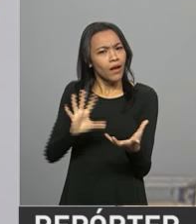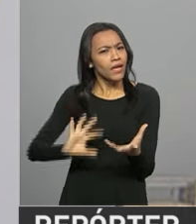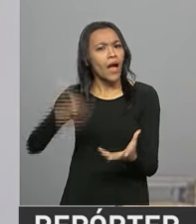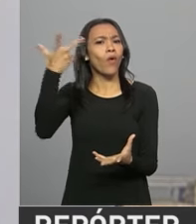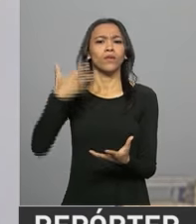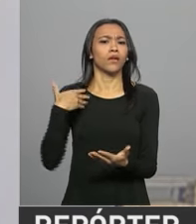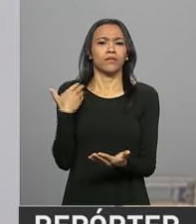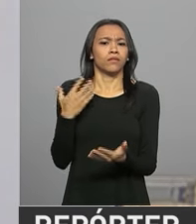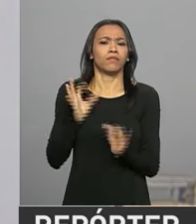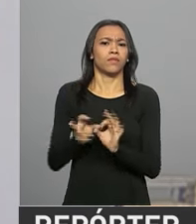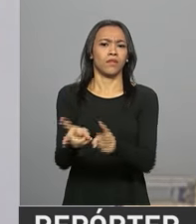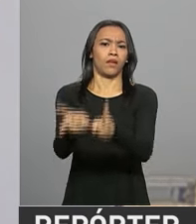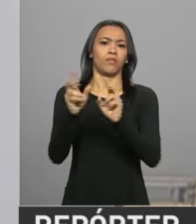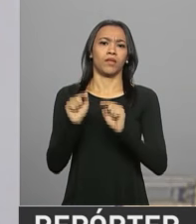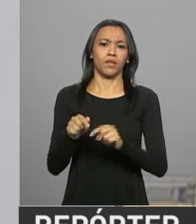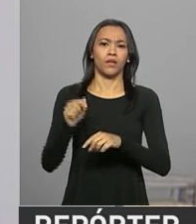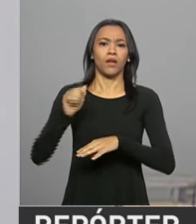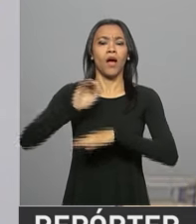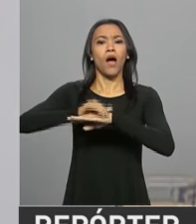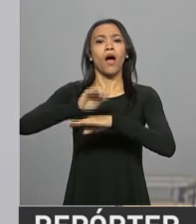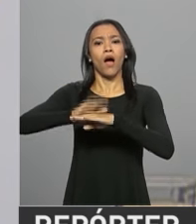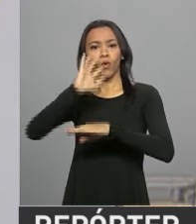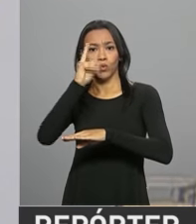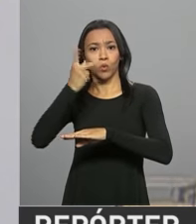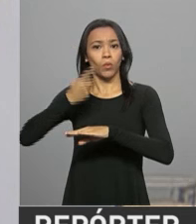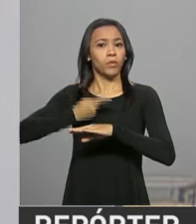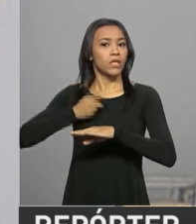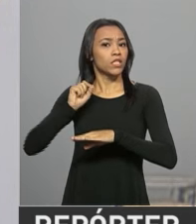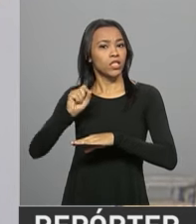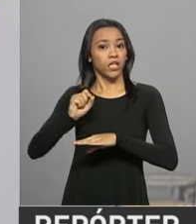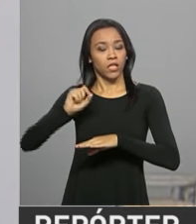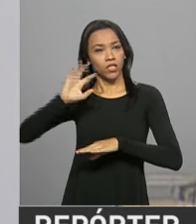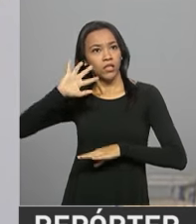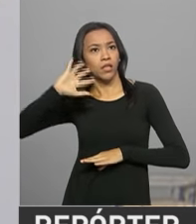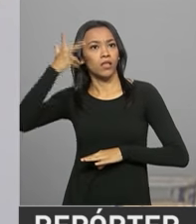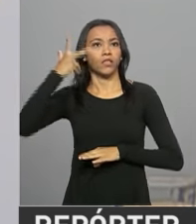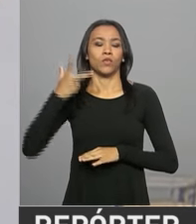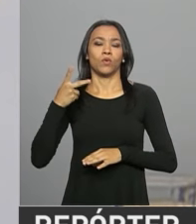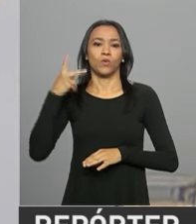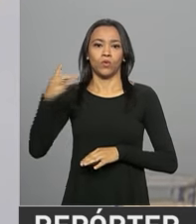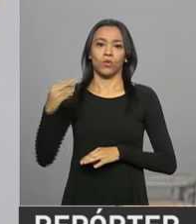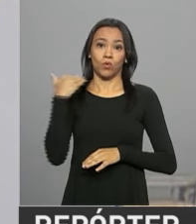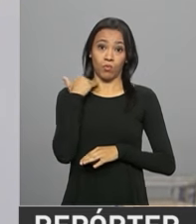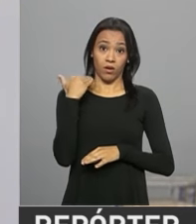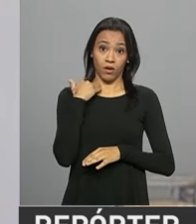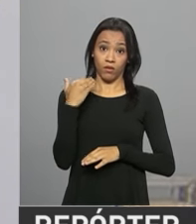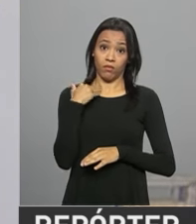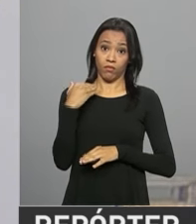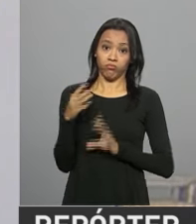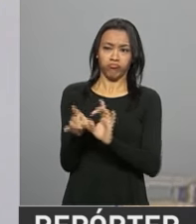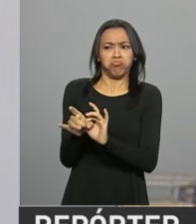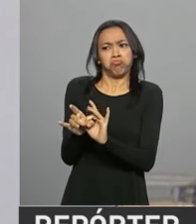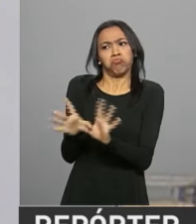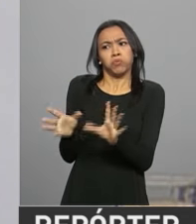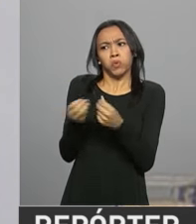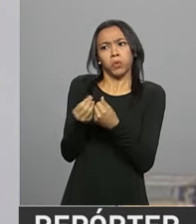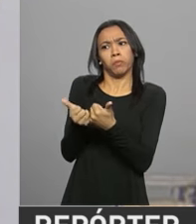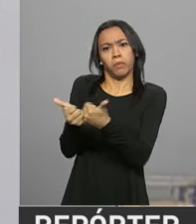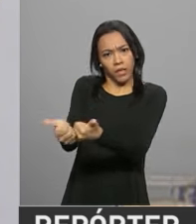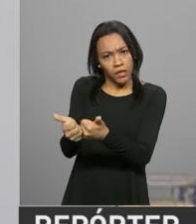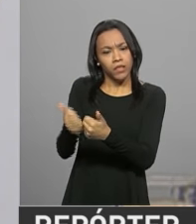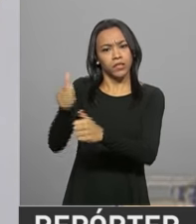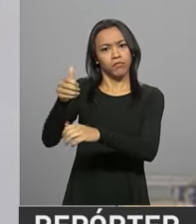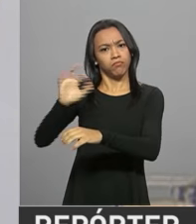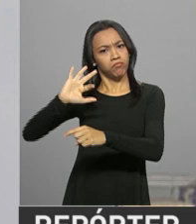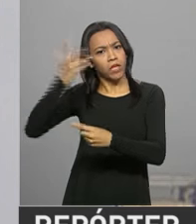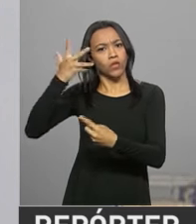isto é, autonomia de decisão. O Banco Central não tem as suas decisões questionadas no momento, tomadas